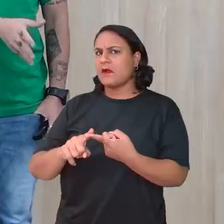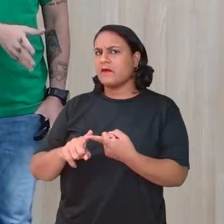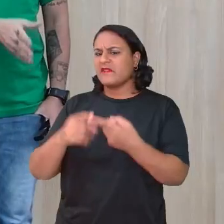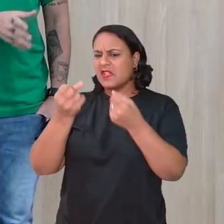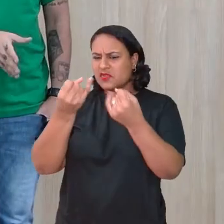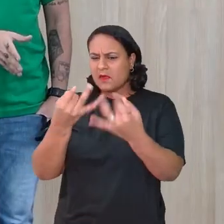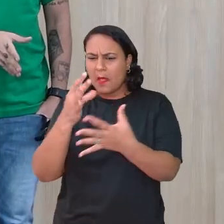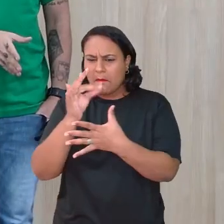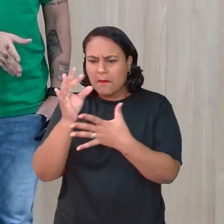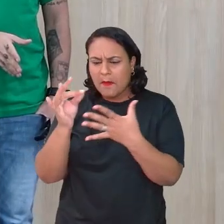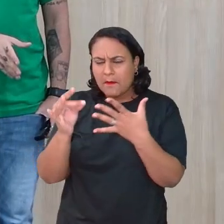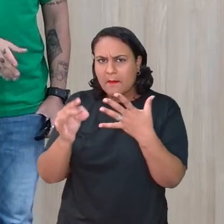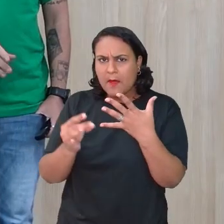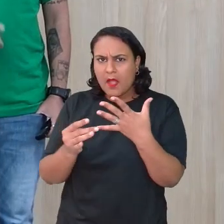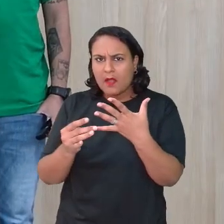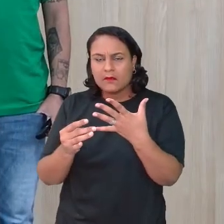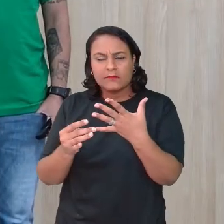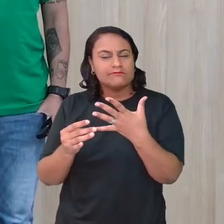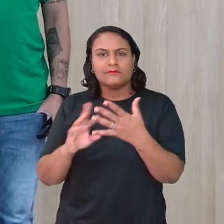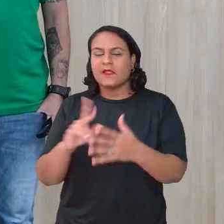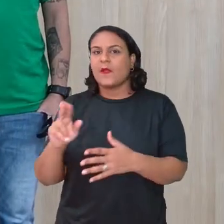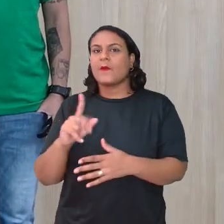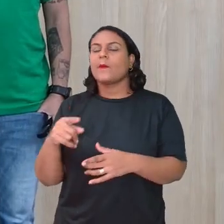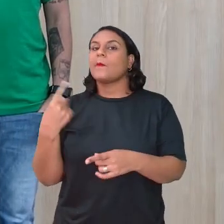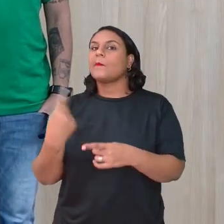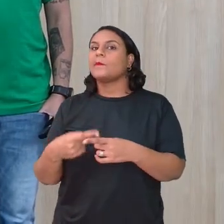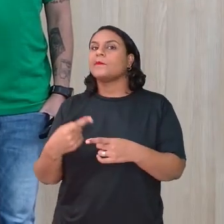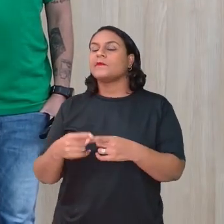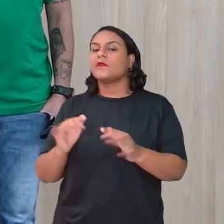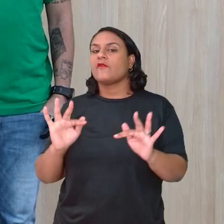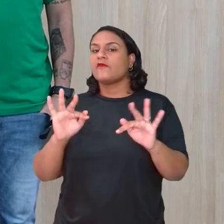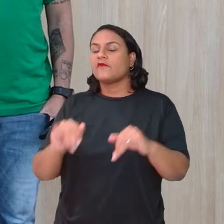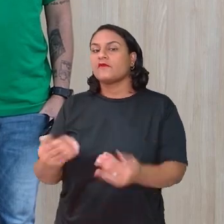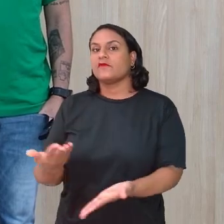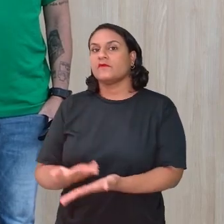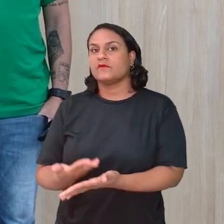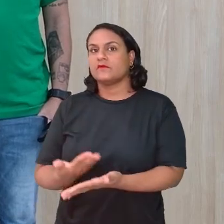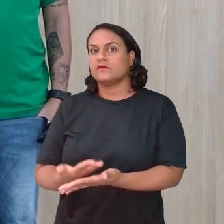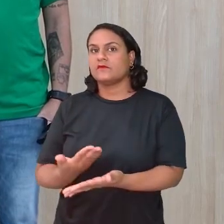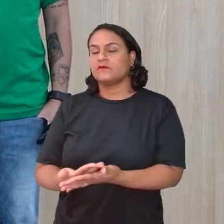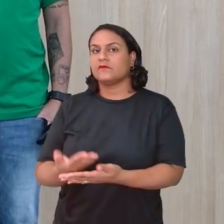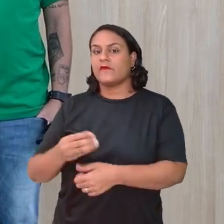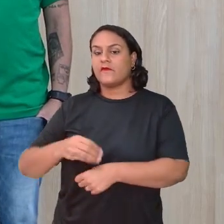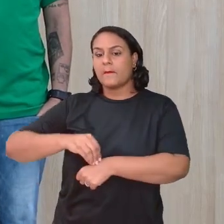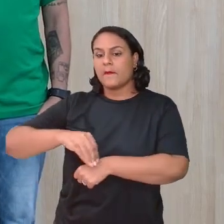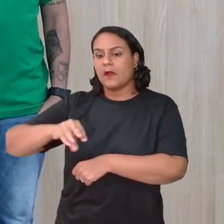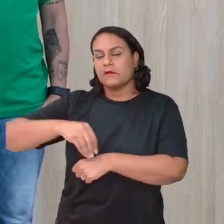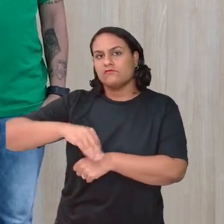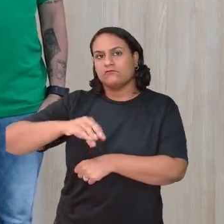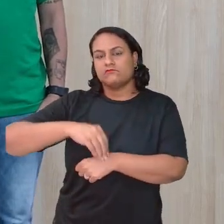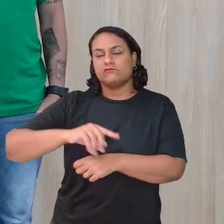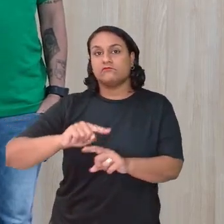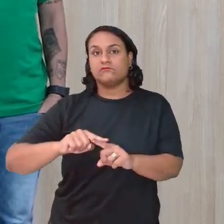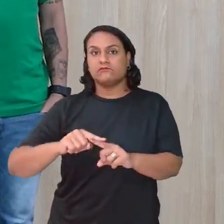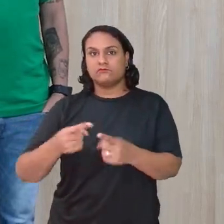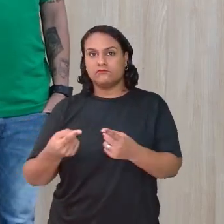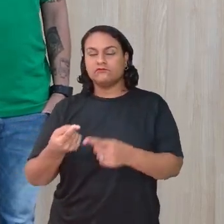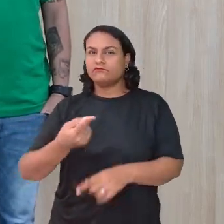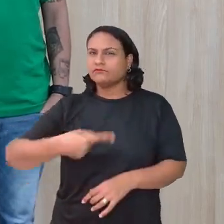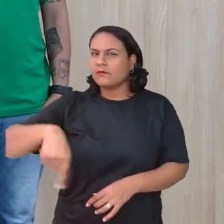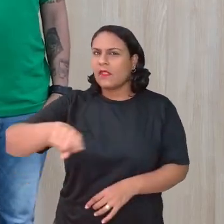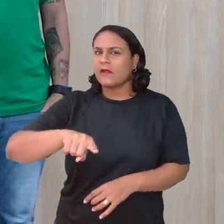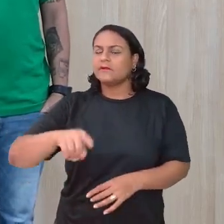como a gente fez até agora, tá certo? Tanto é que nesse finalzinho de aula eu vou dar as indicações, mas eu vou deixar para